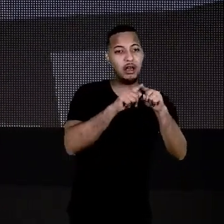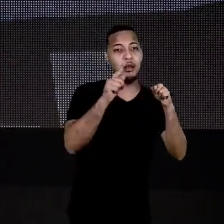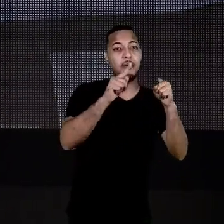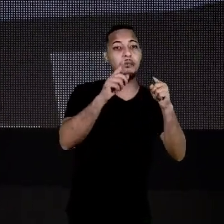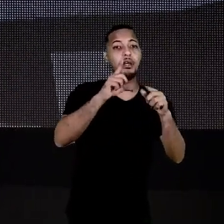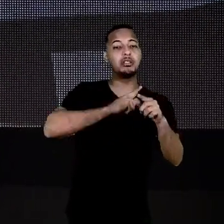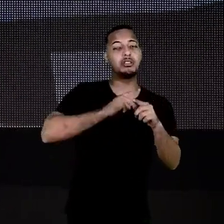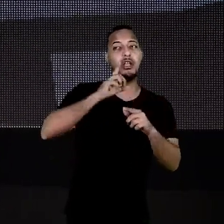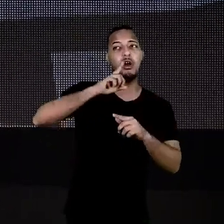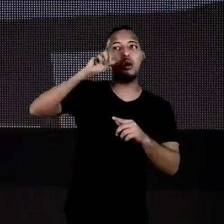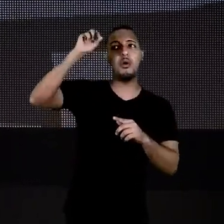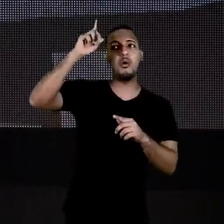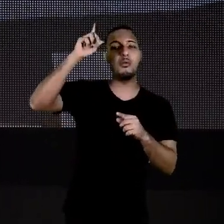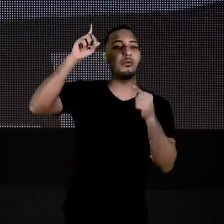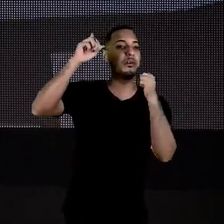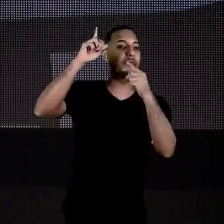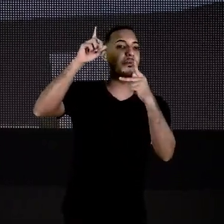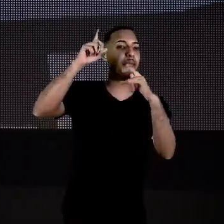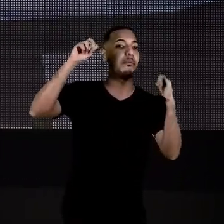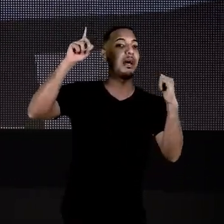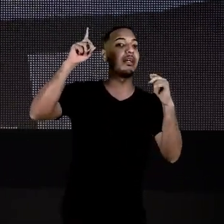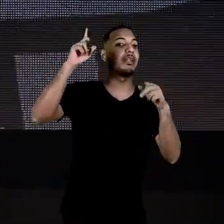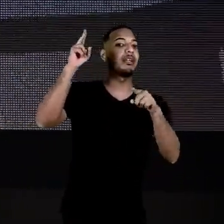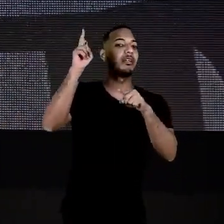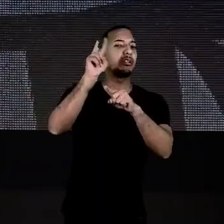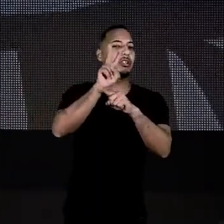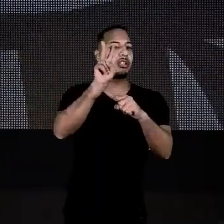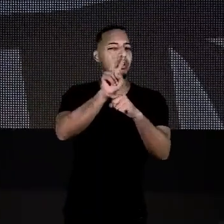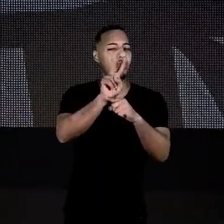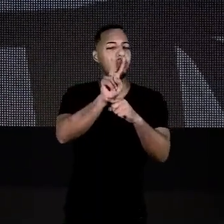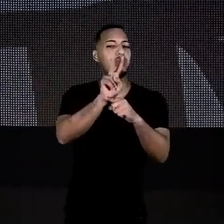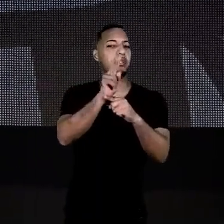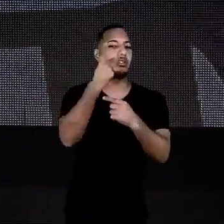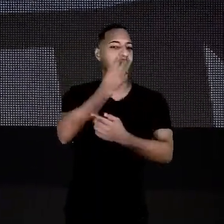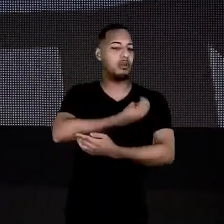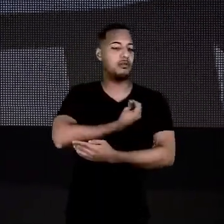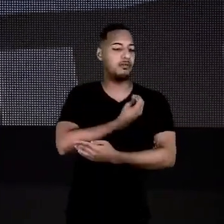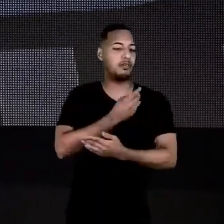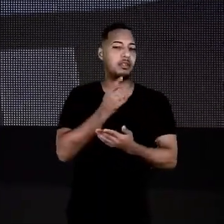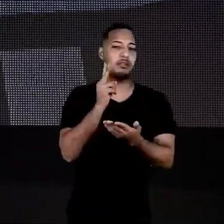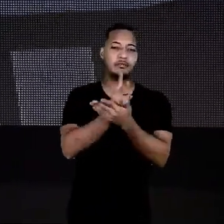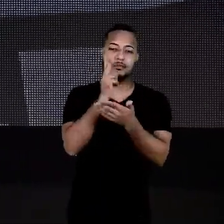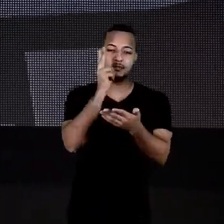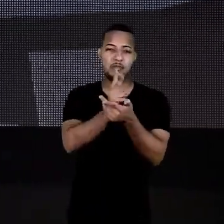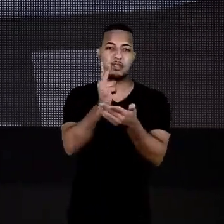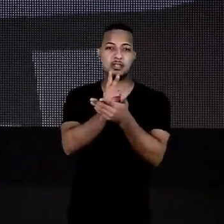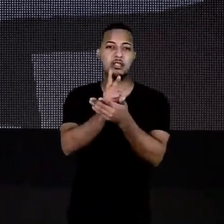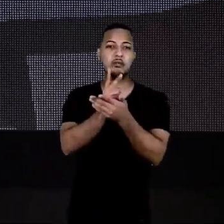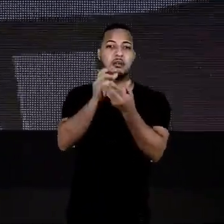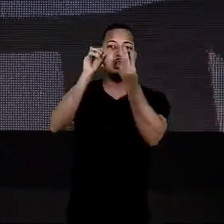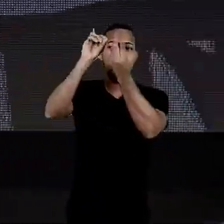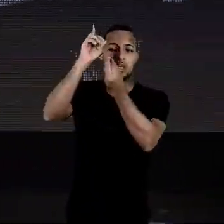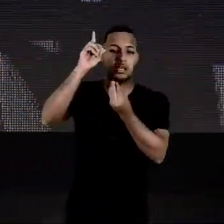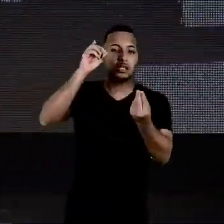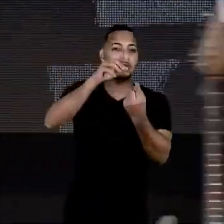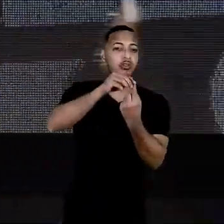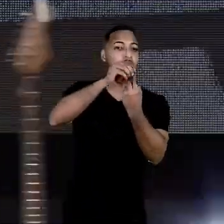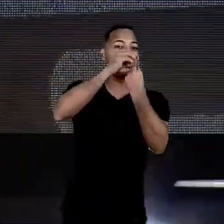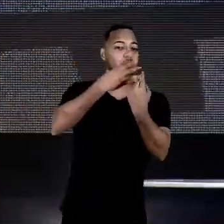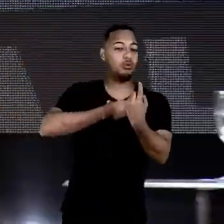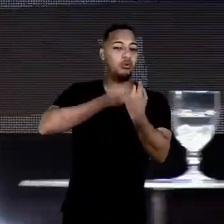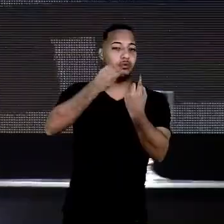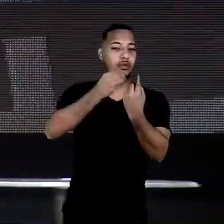dias. Um Pai que fez questão de enviar o seu Filho à terra para morrer no meu e no seu lugar. Por isso que a Bíblia diz